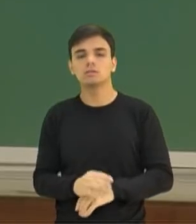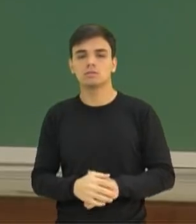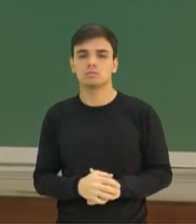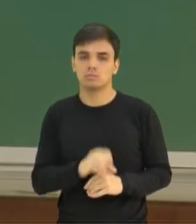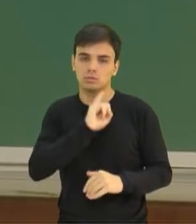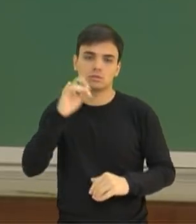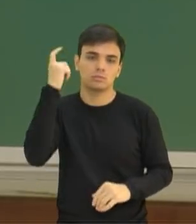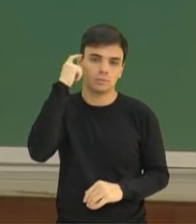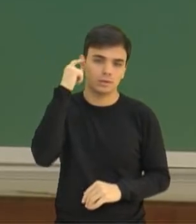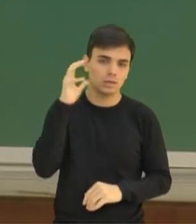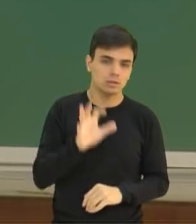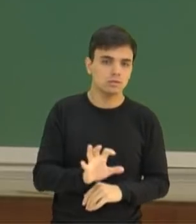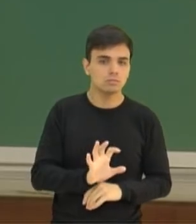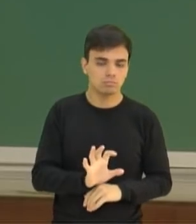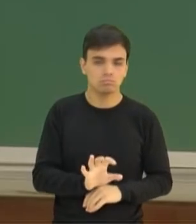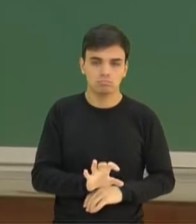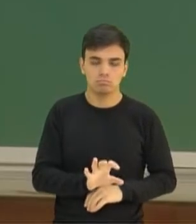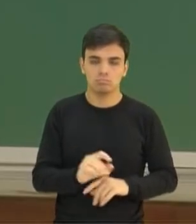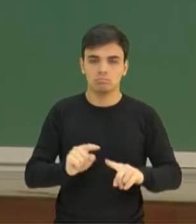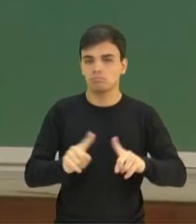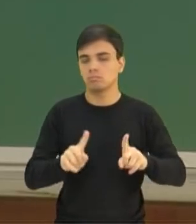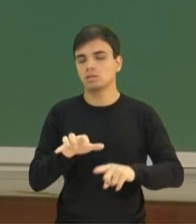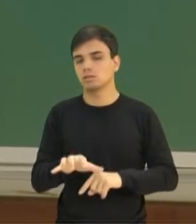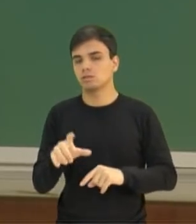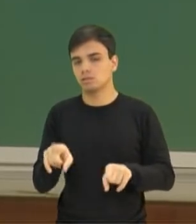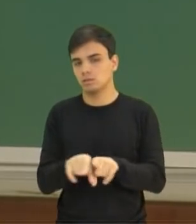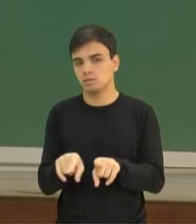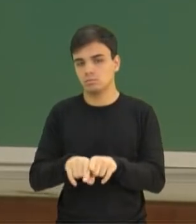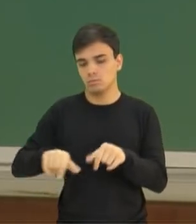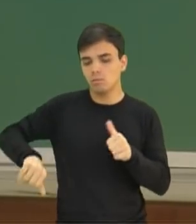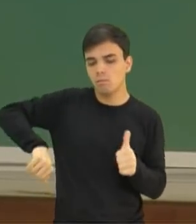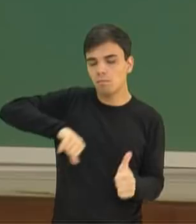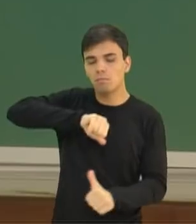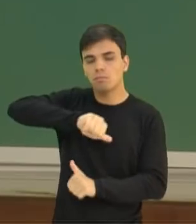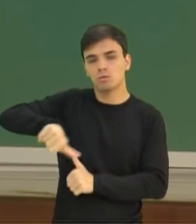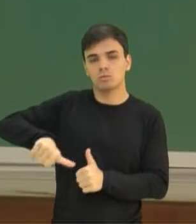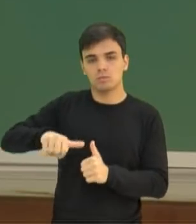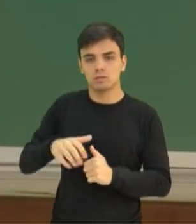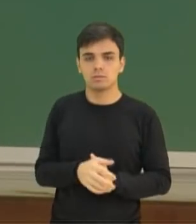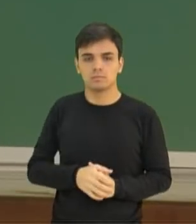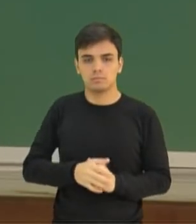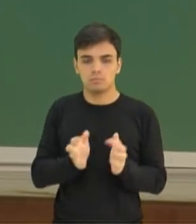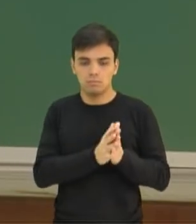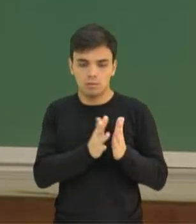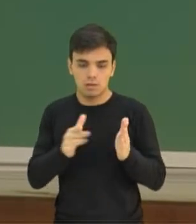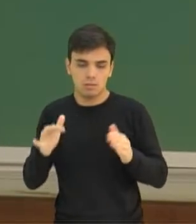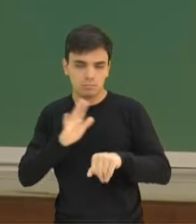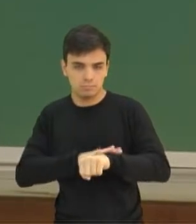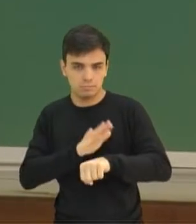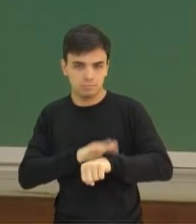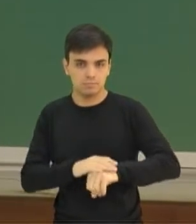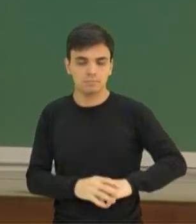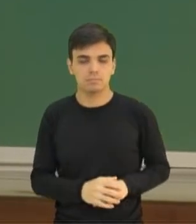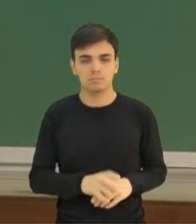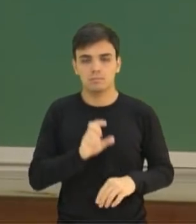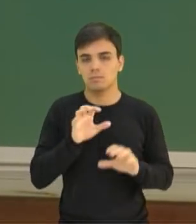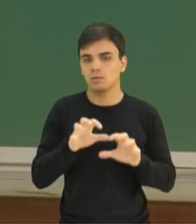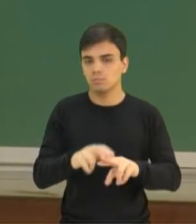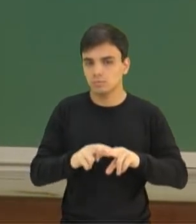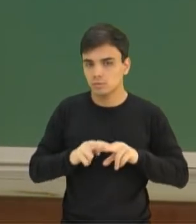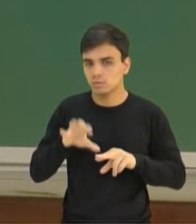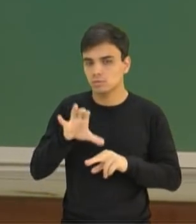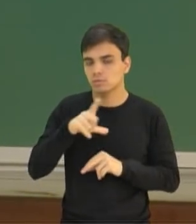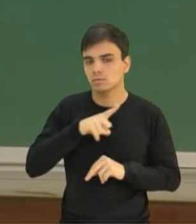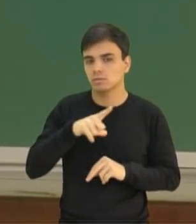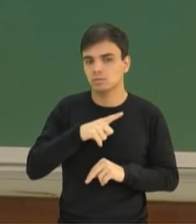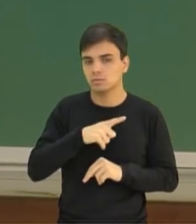dividir e pensar nas regiões, mas que isso foi se modificando ali ao longo do tempo, né? E aí a gente tem essa saída